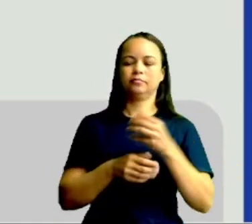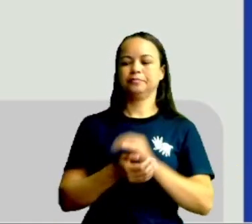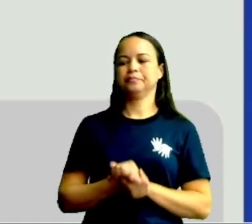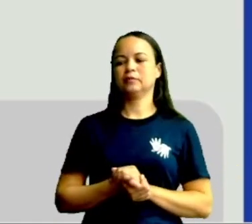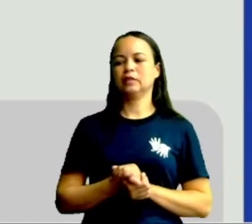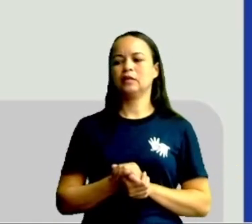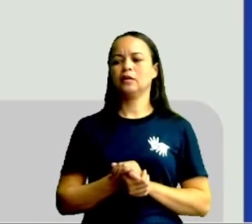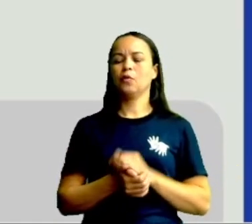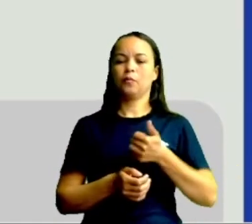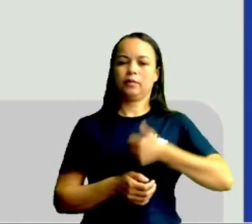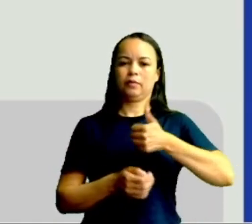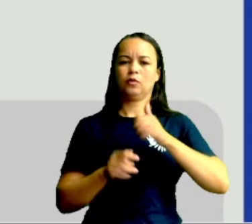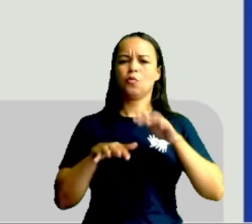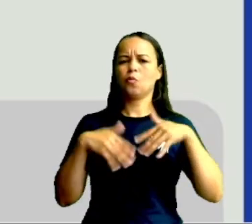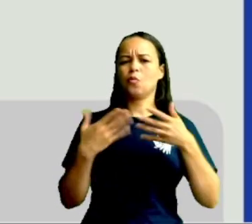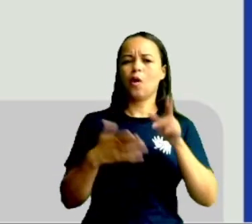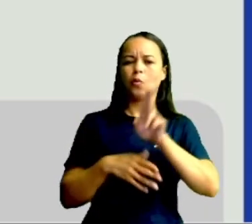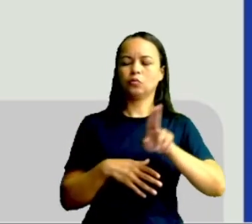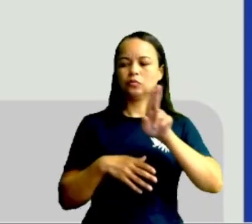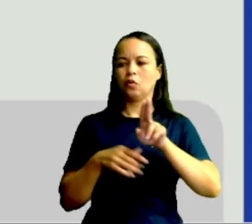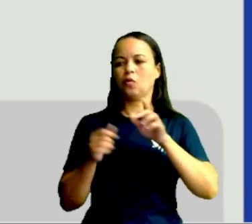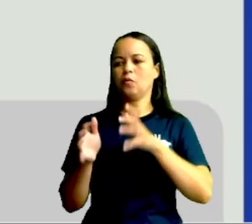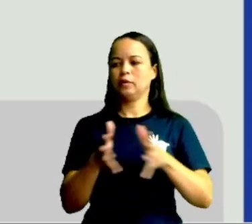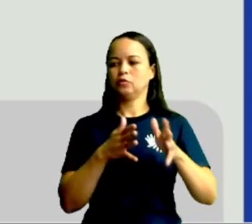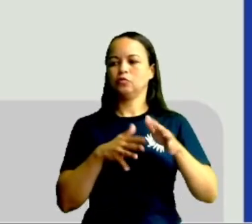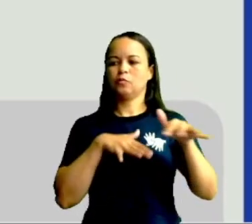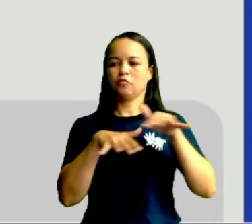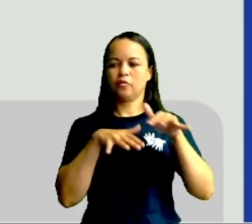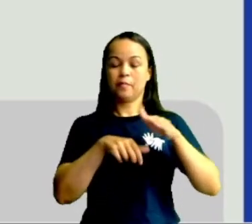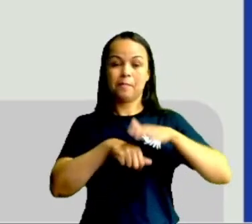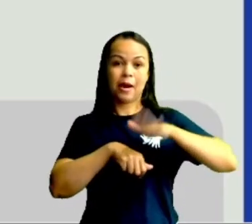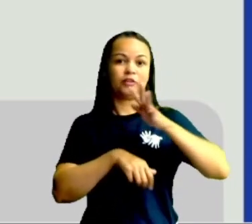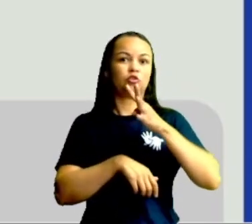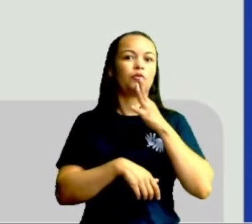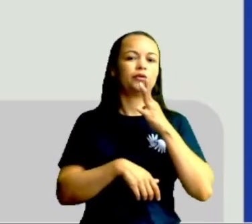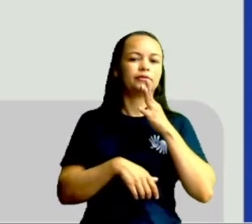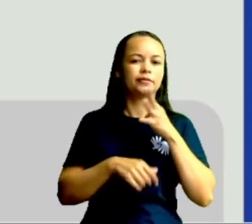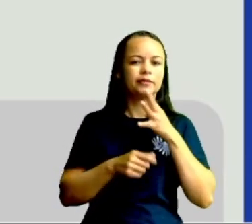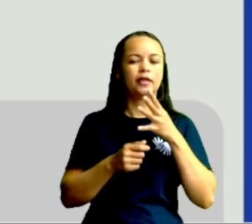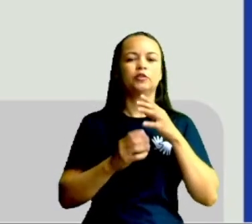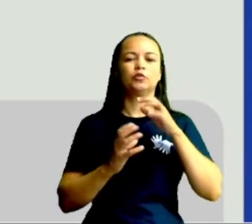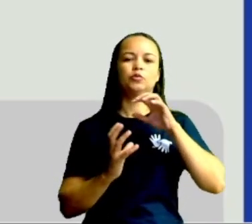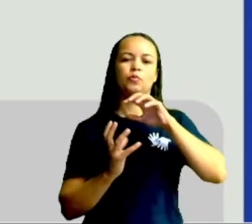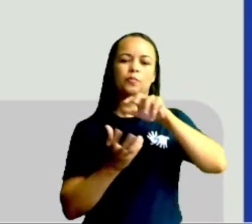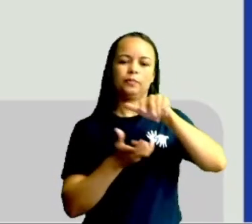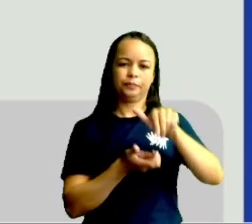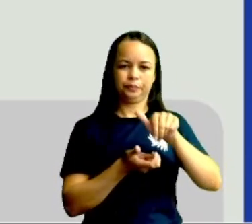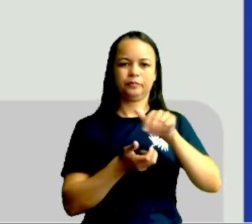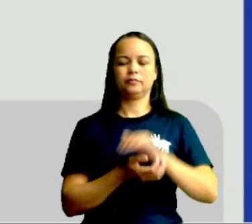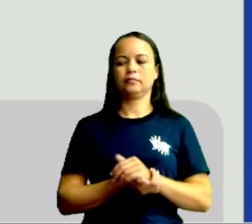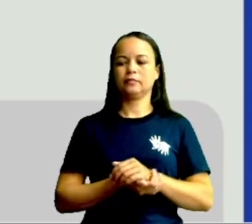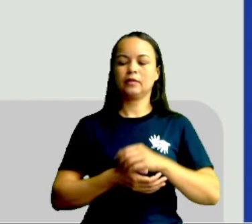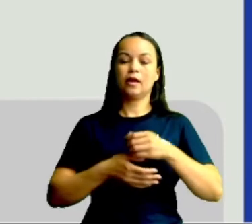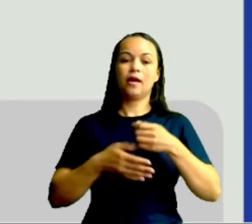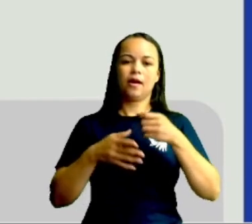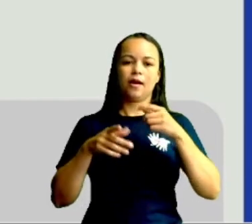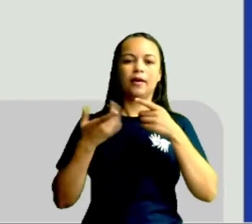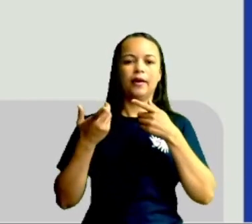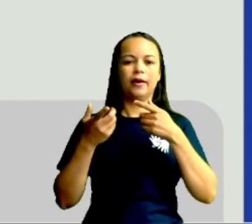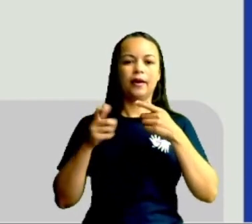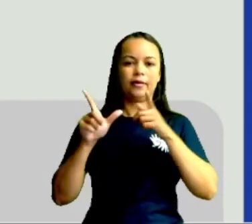movimentos mais conhecidos do planeta Terra? Leia as pistas. Letra